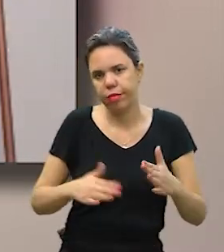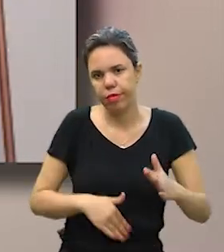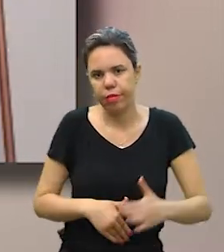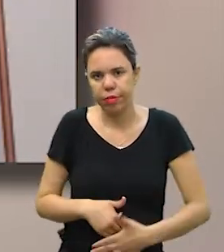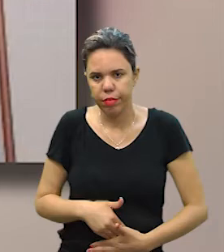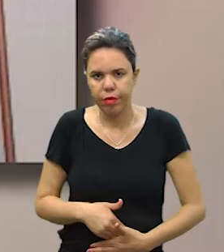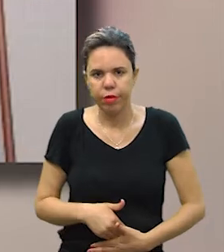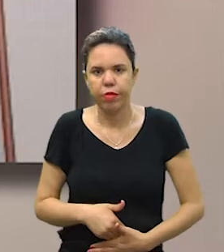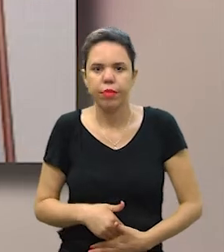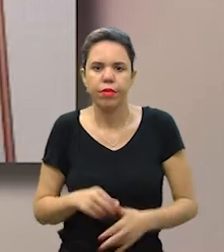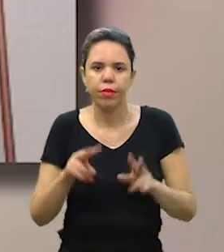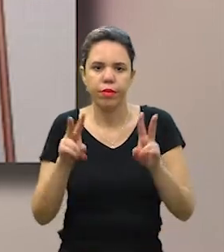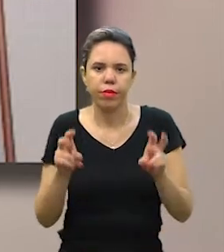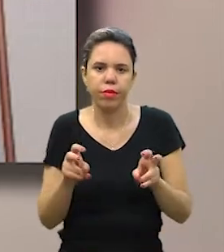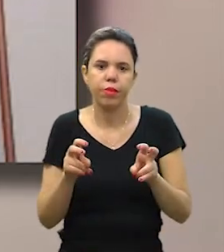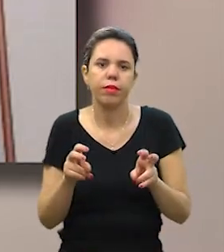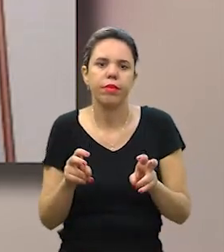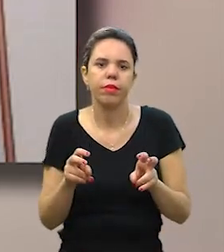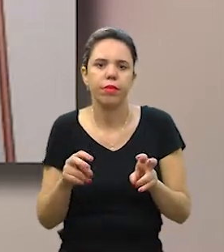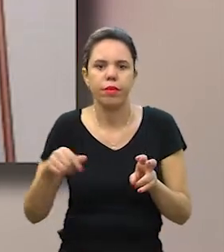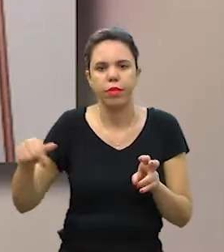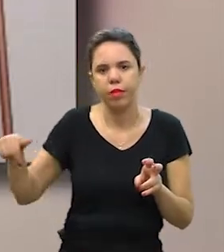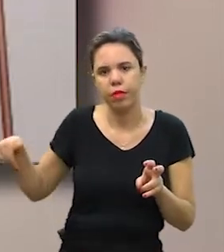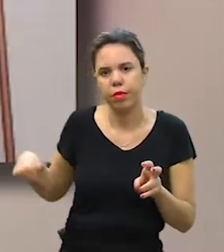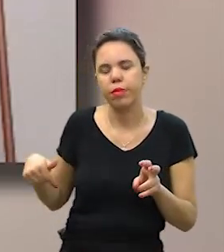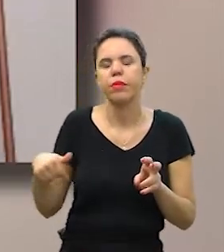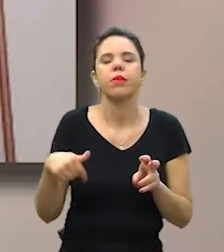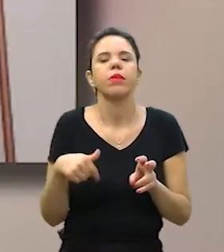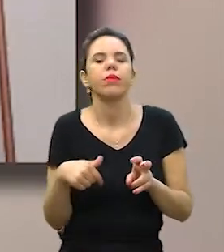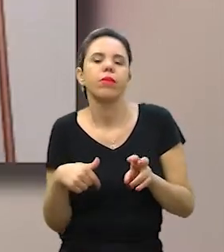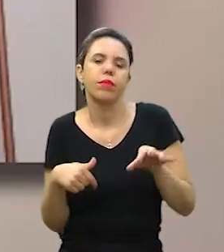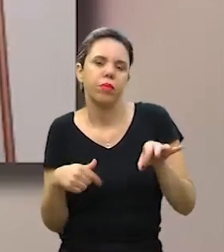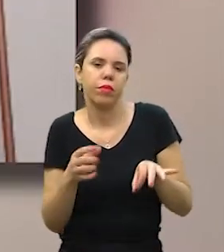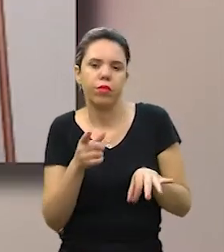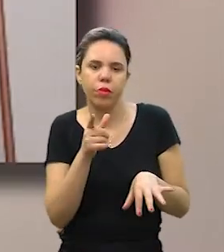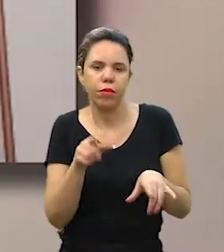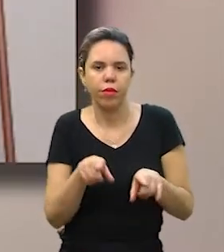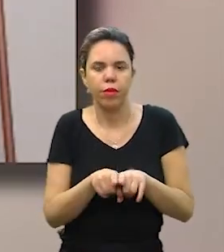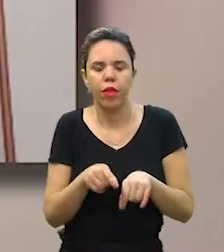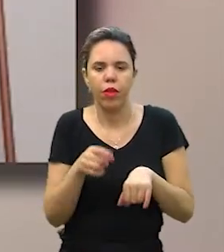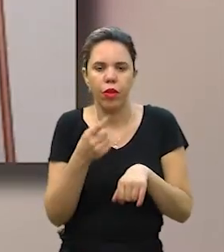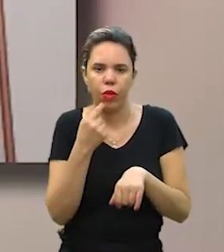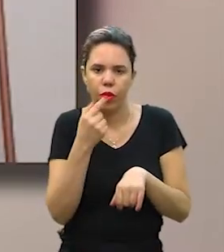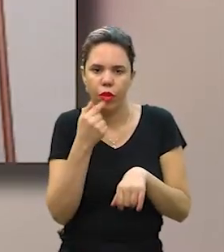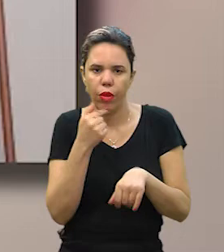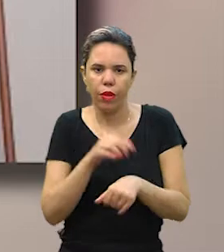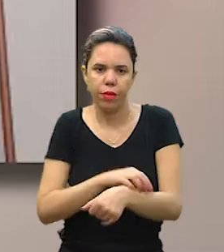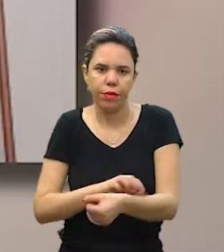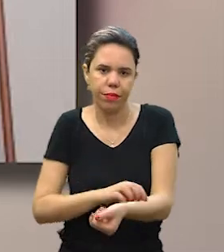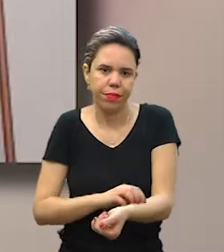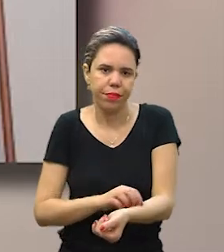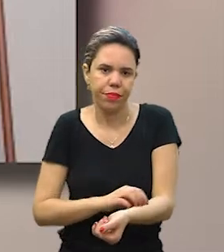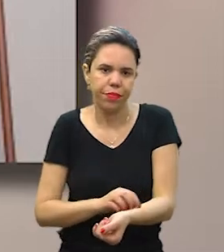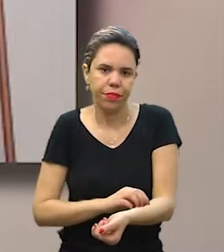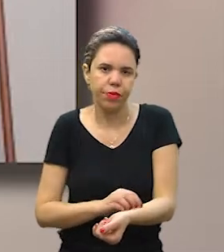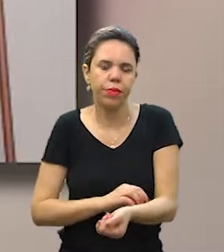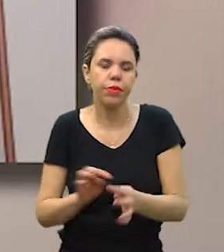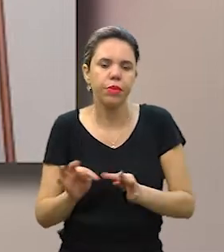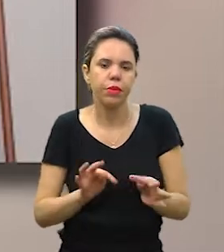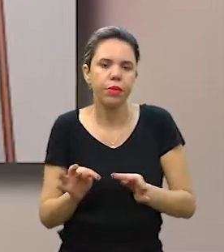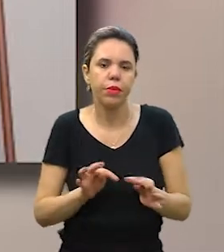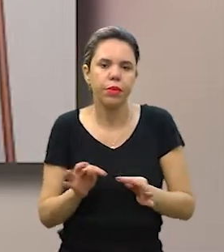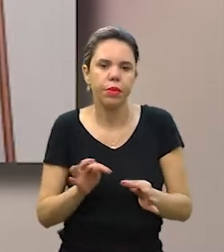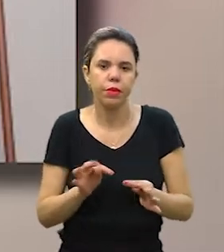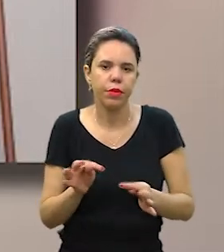o sapinho, digamos sapinho entre aspas, na região genital desse bebê, com uma vermelhidão, uma irritação. E o tratamento